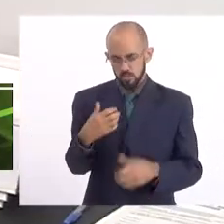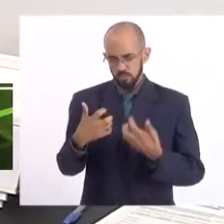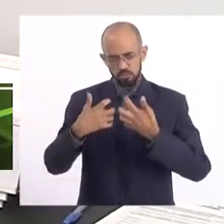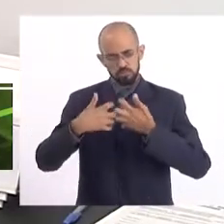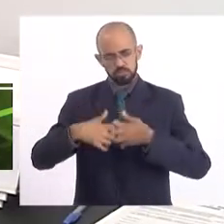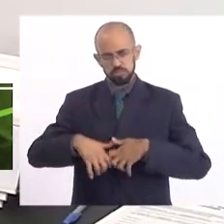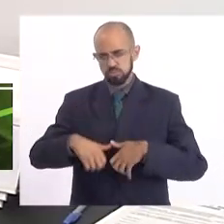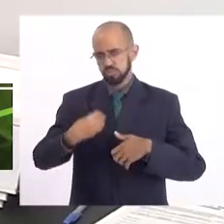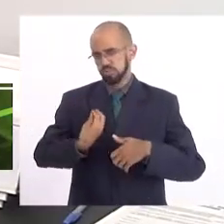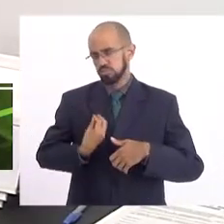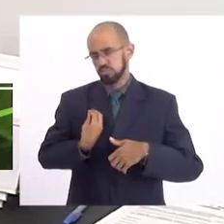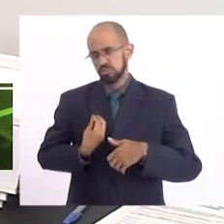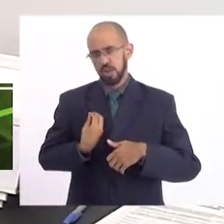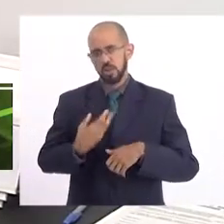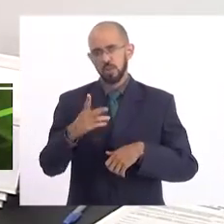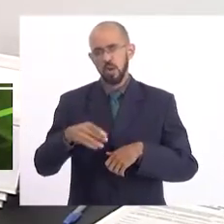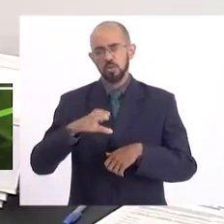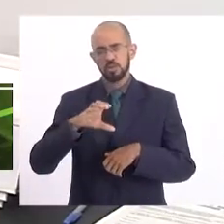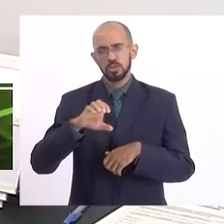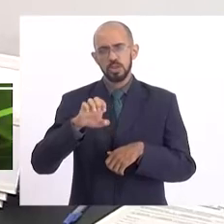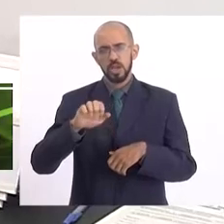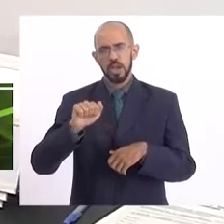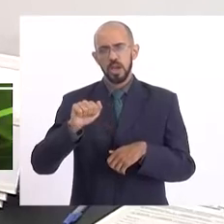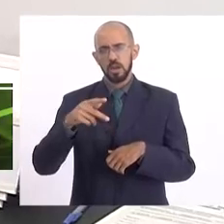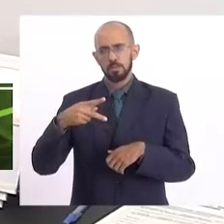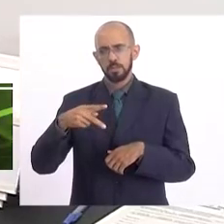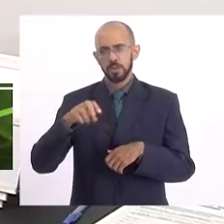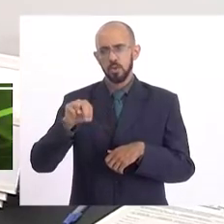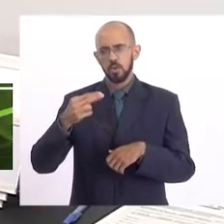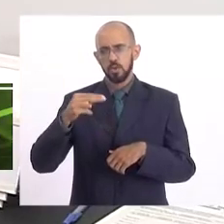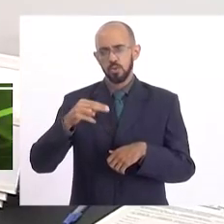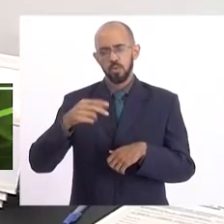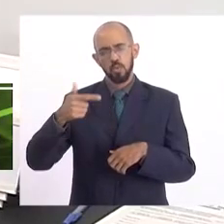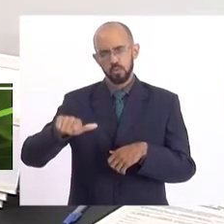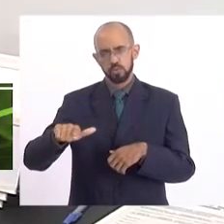o CEAP e outros mais.